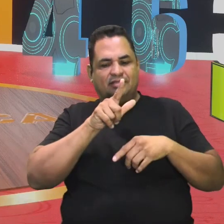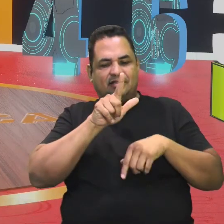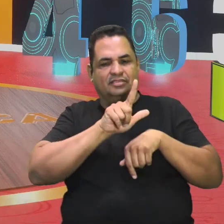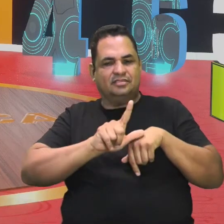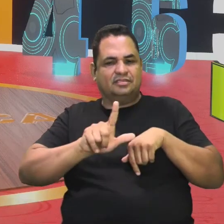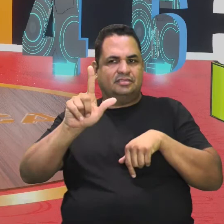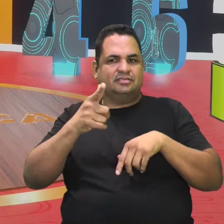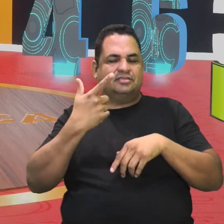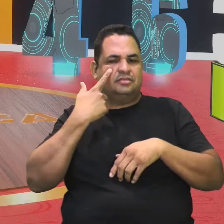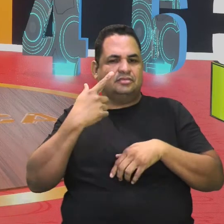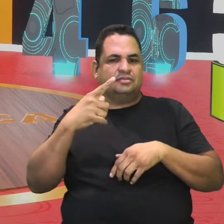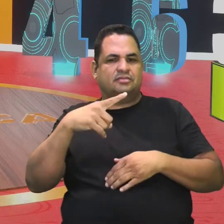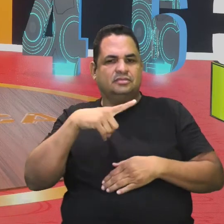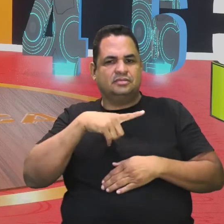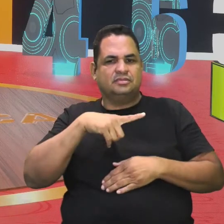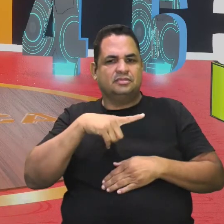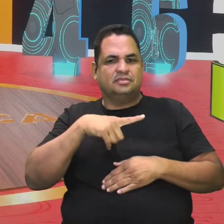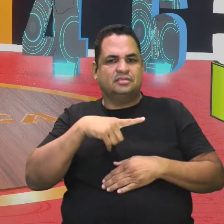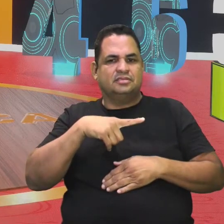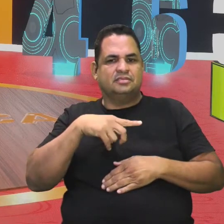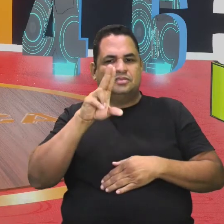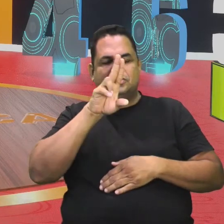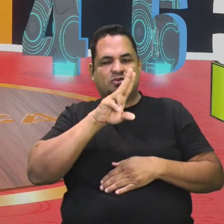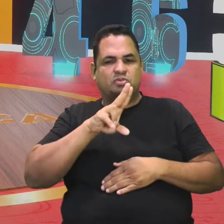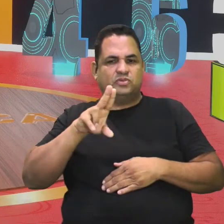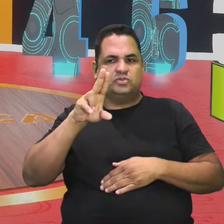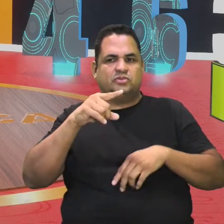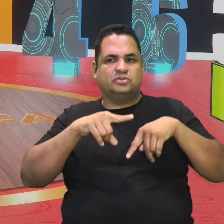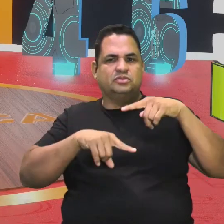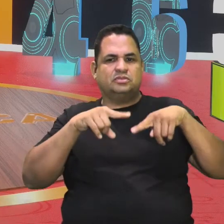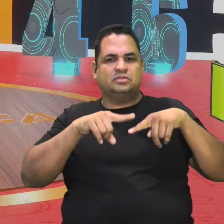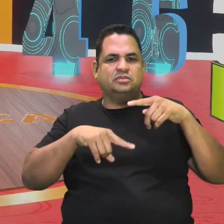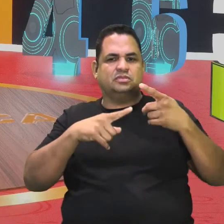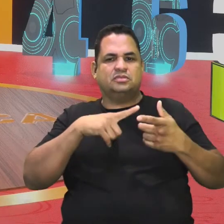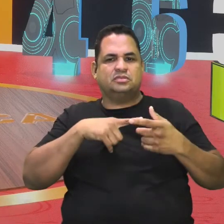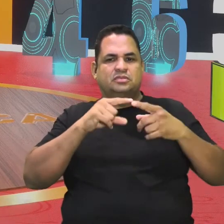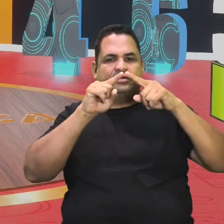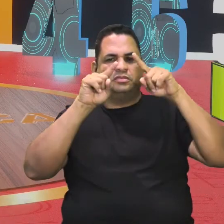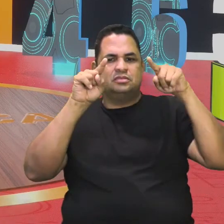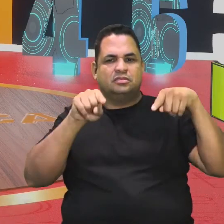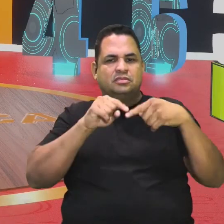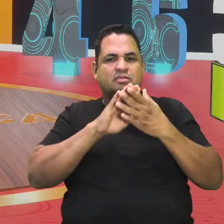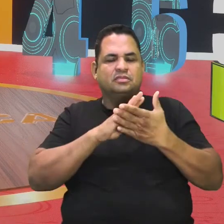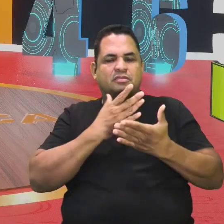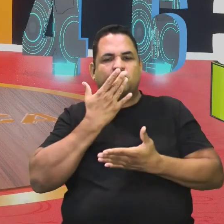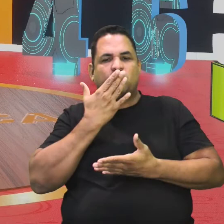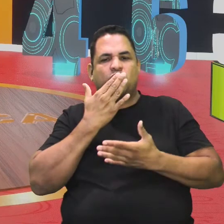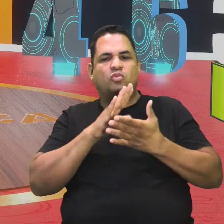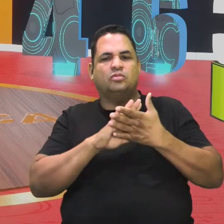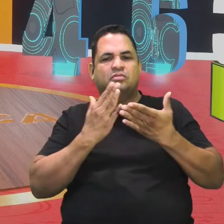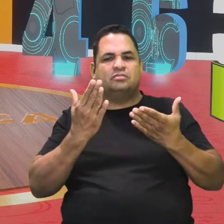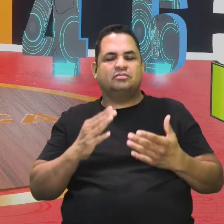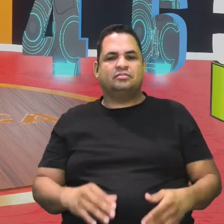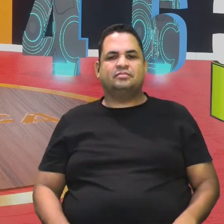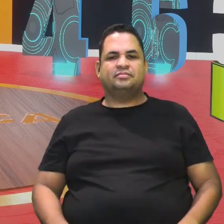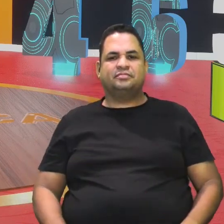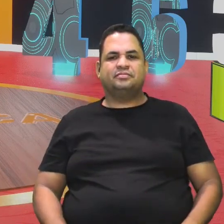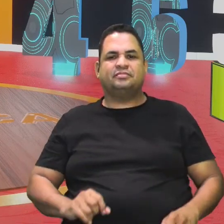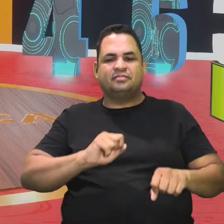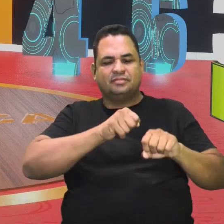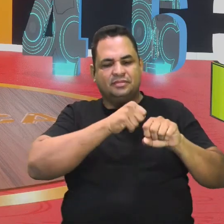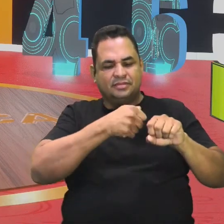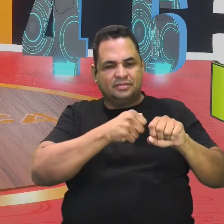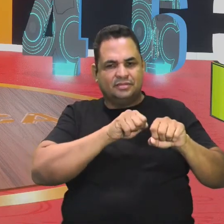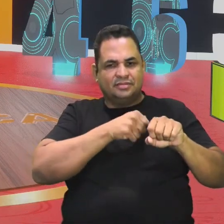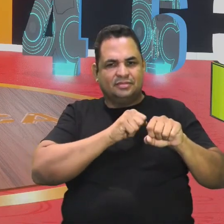tem lá na lojinha, tem nessas lojinhas de utilidades, tem lá os quadradinhos bonitinhos, coloridinhos, neon e tal. Você